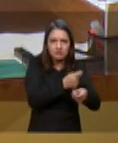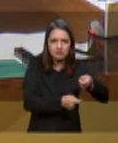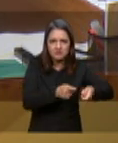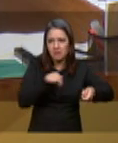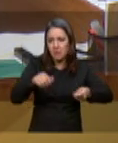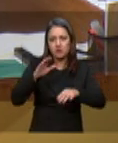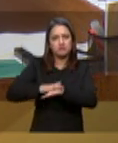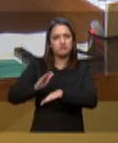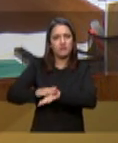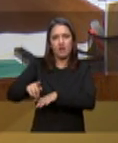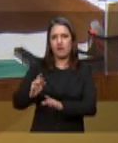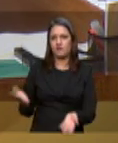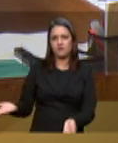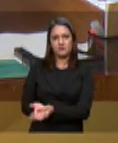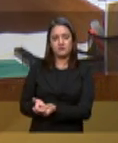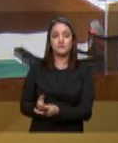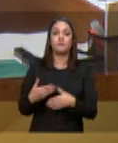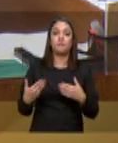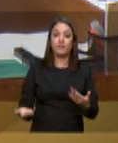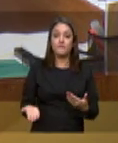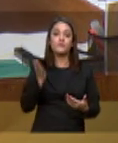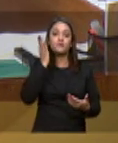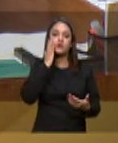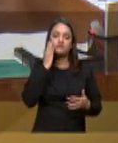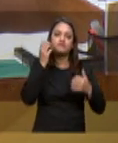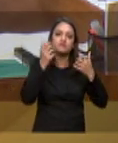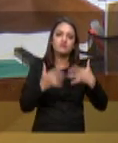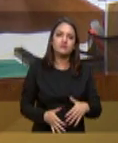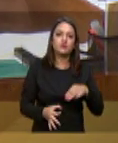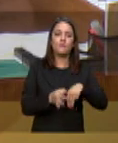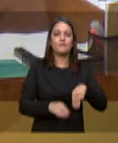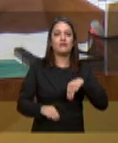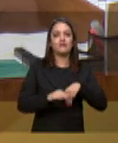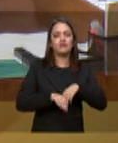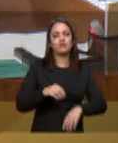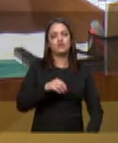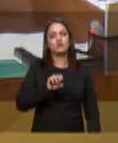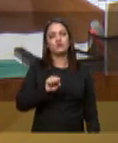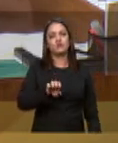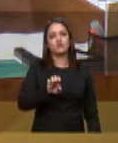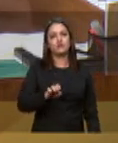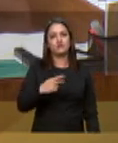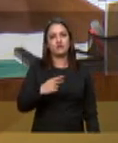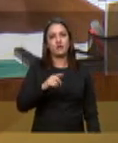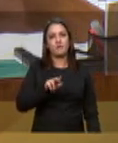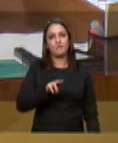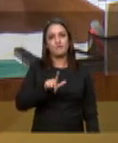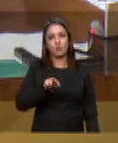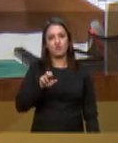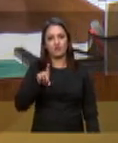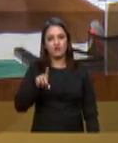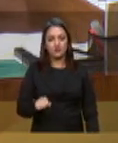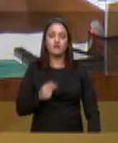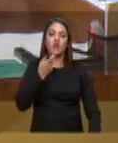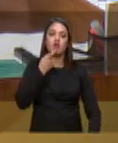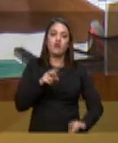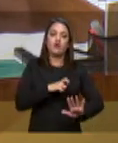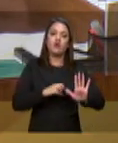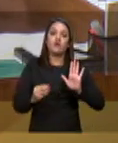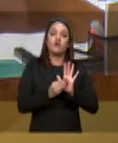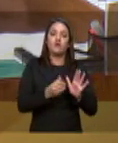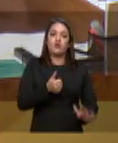as colocações bem lançadas pelo ministro Sepúlveda Pertence, que vieram a ser contempladas na emenda do acórdão da ADI 1571,